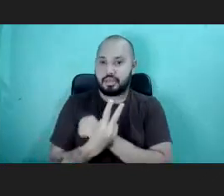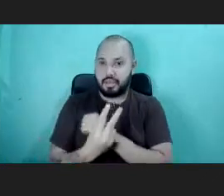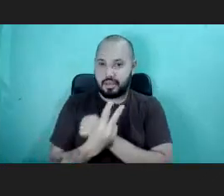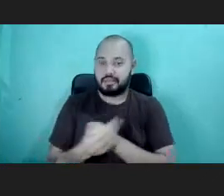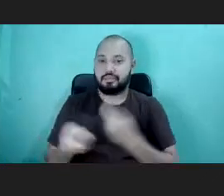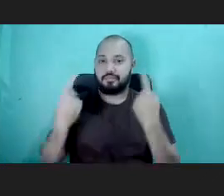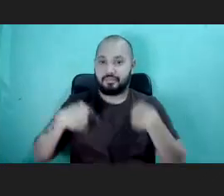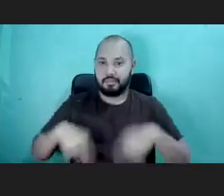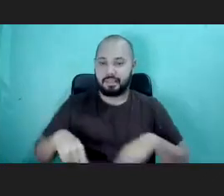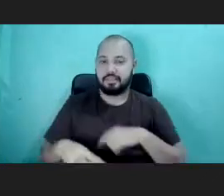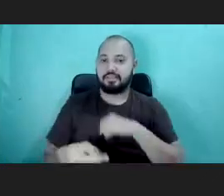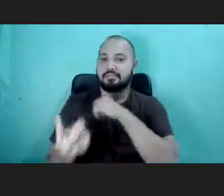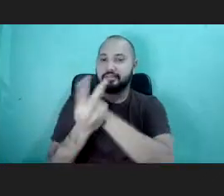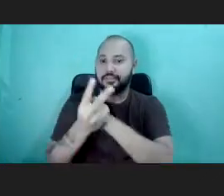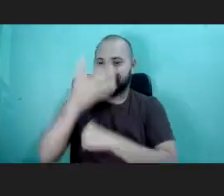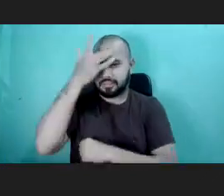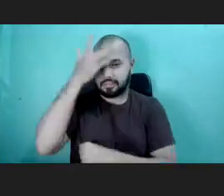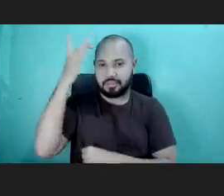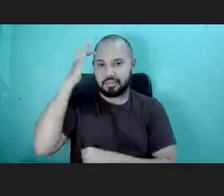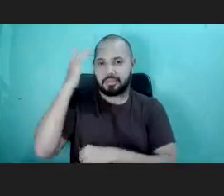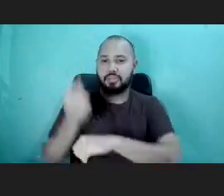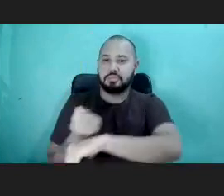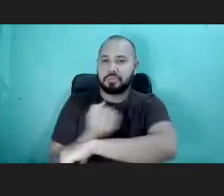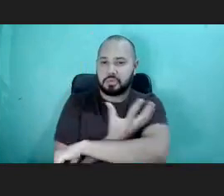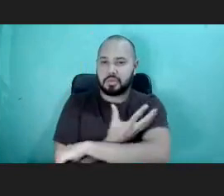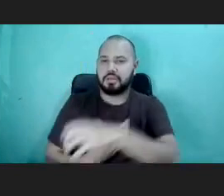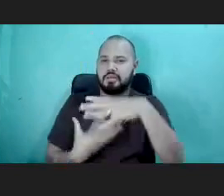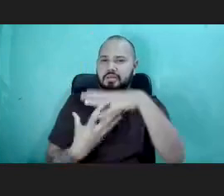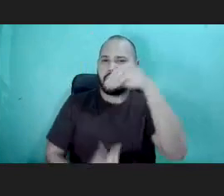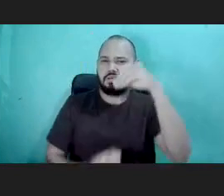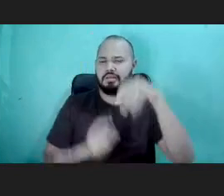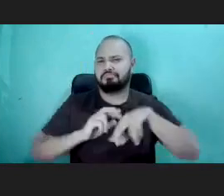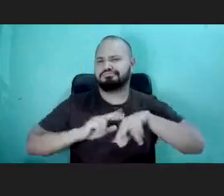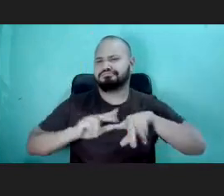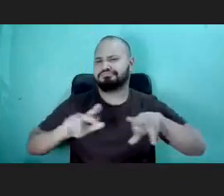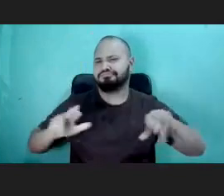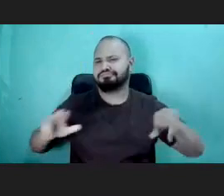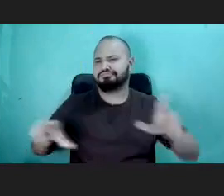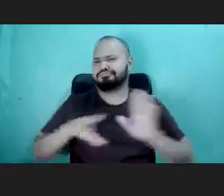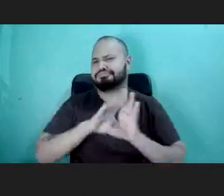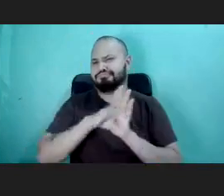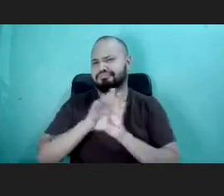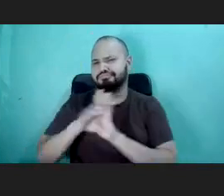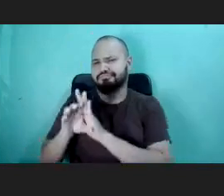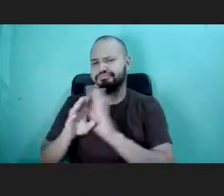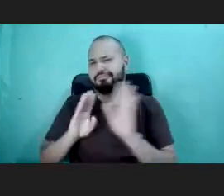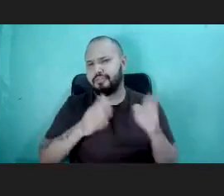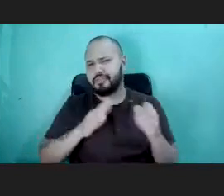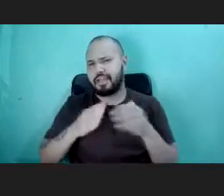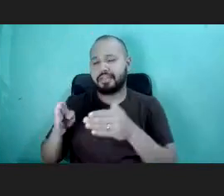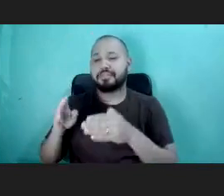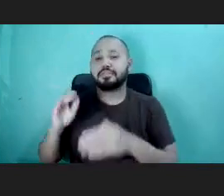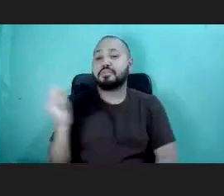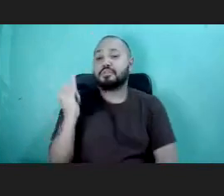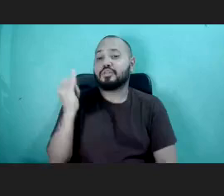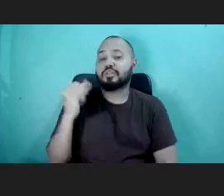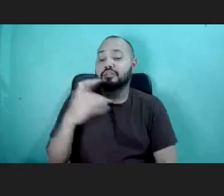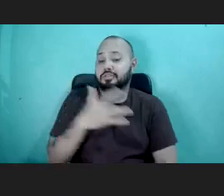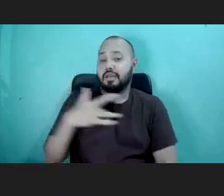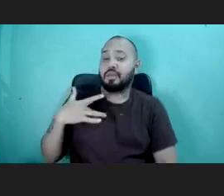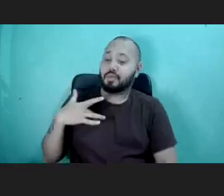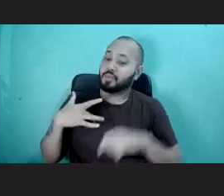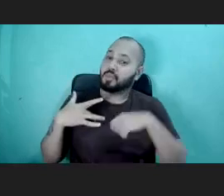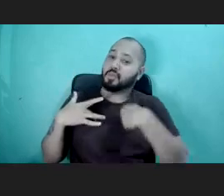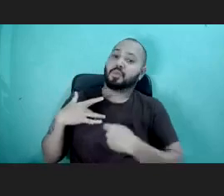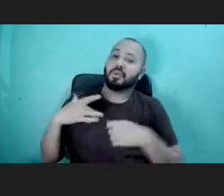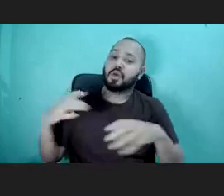física, mental, emocional, espiritual. E a gente tem vários adjetivos para falar da importância de uma saúde que não deixa de ser uma saúde